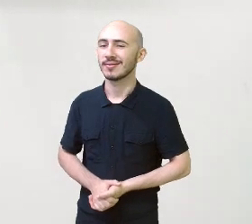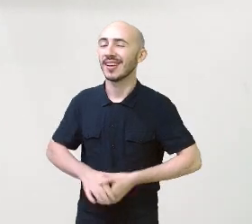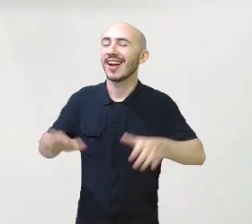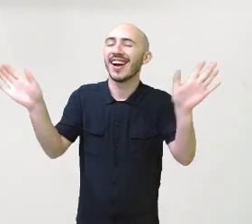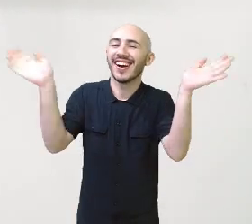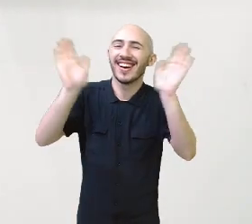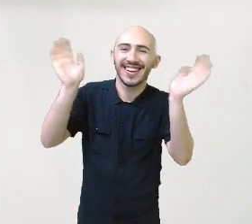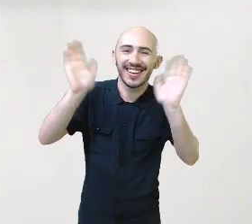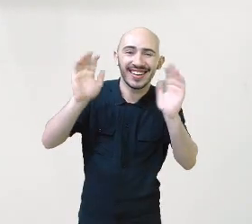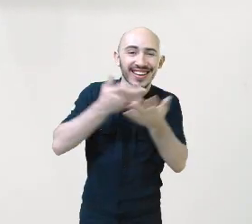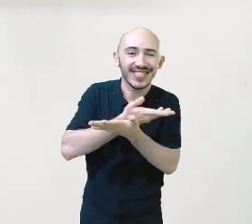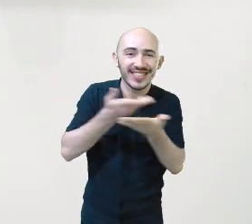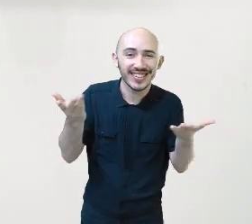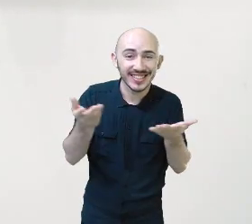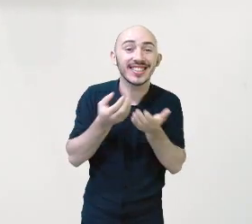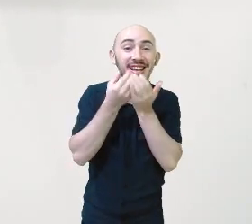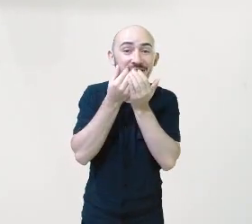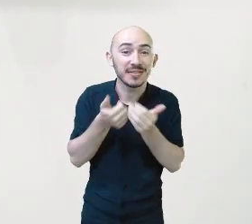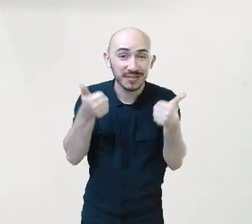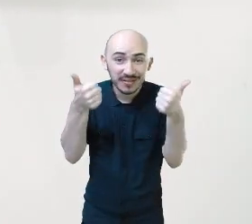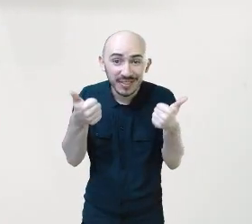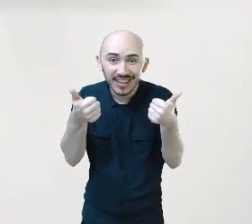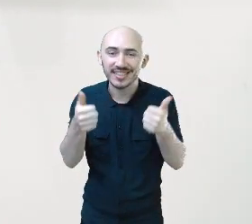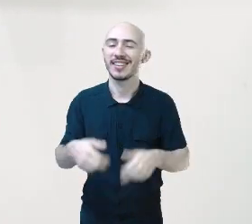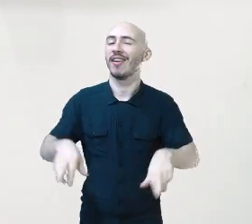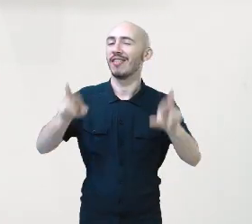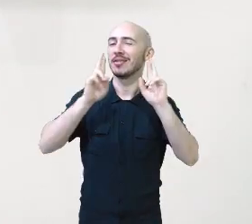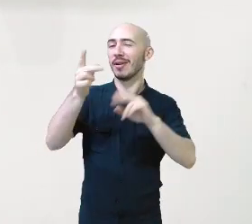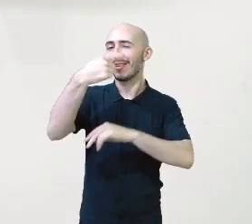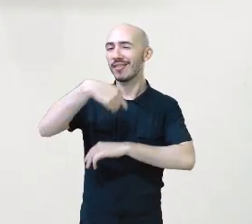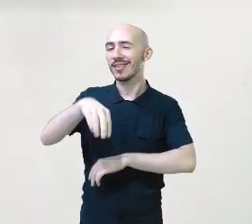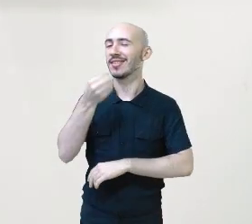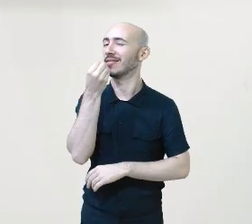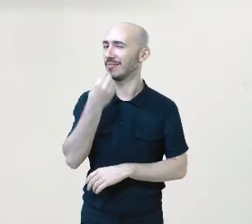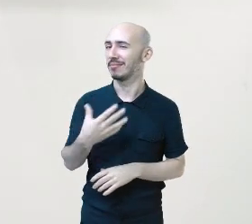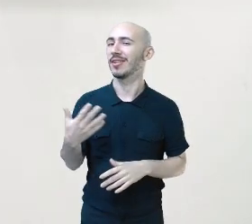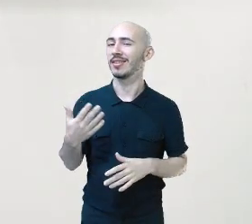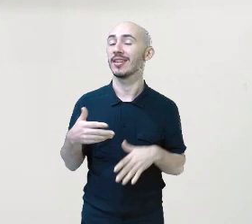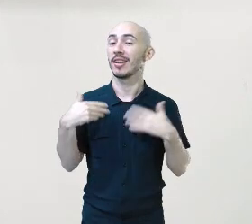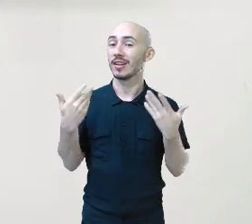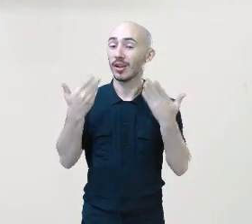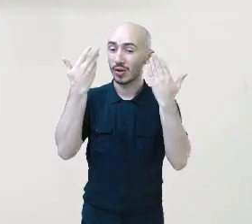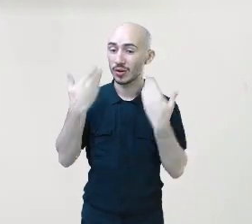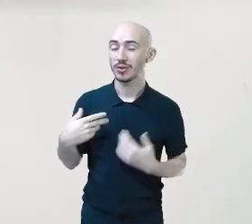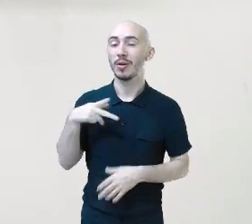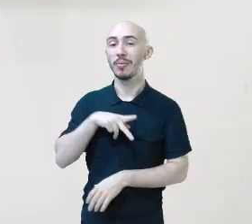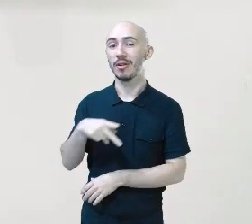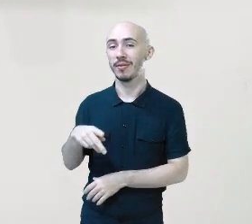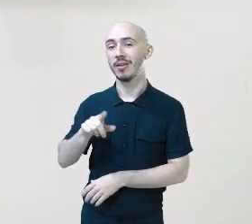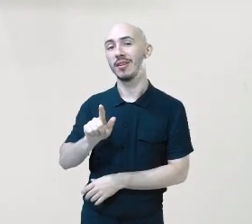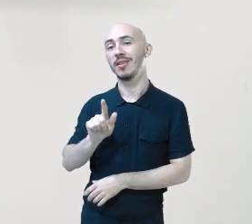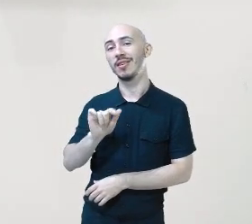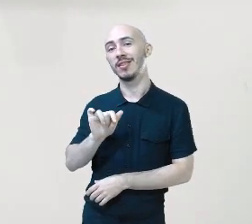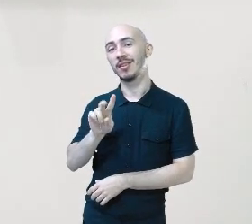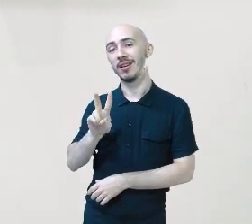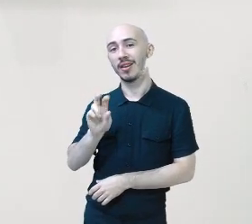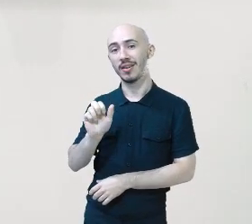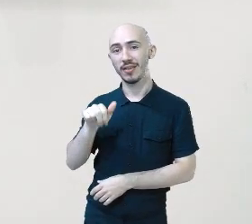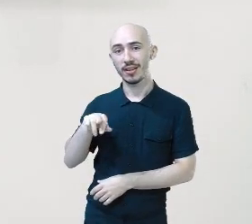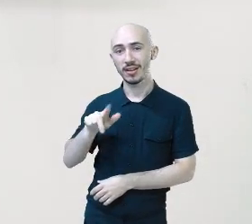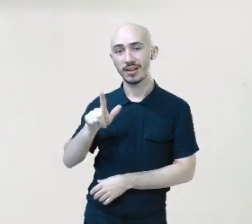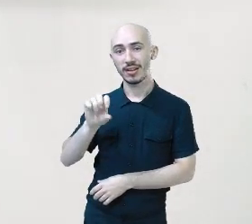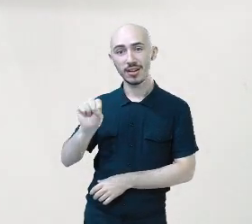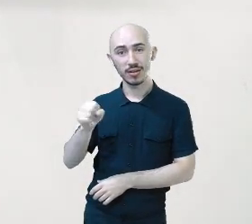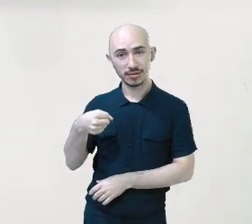Olá, gente! Como é que vocês estão? Espero que estejam bem. Eu sou o professor Givanilson Soares